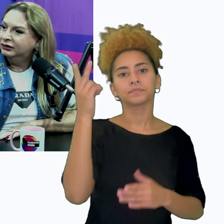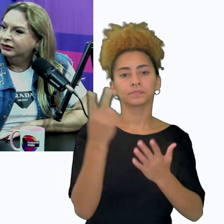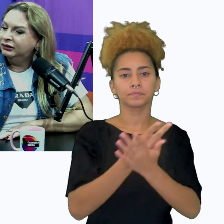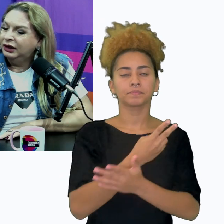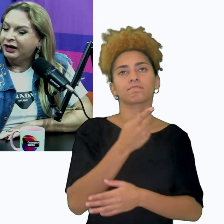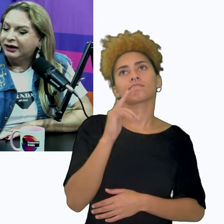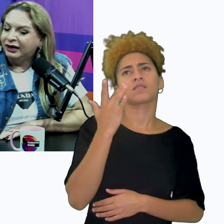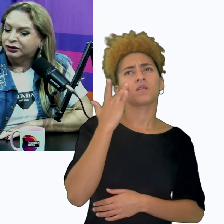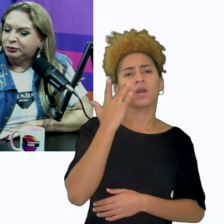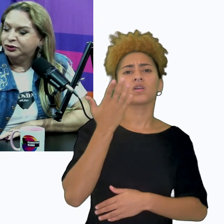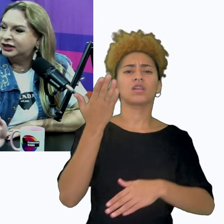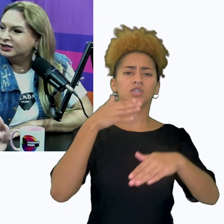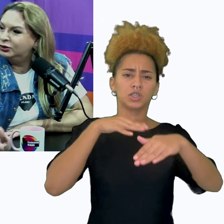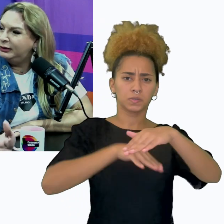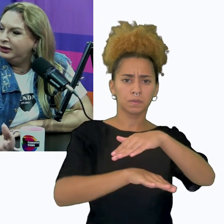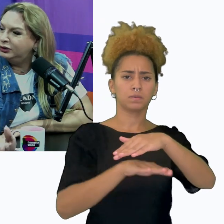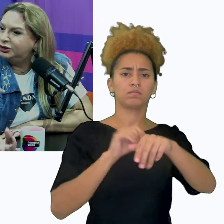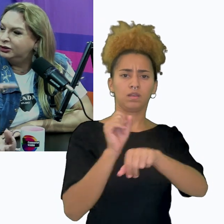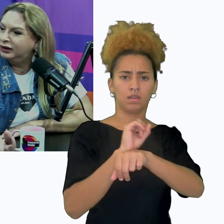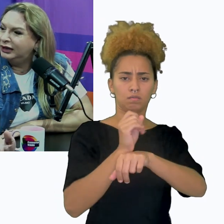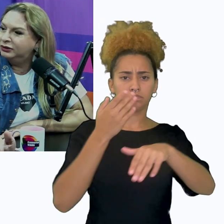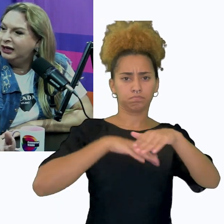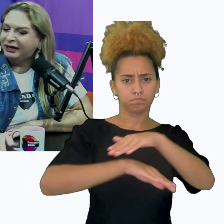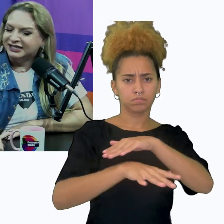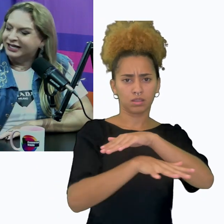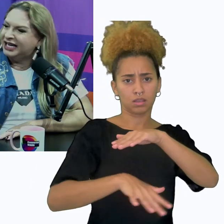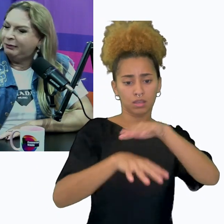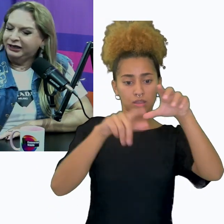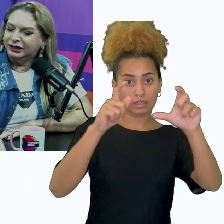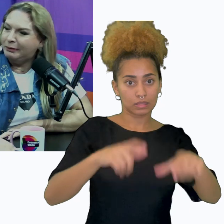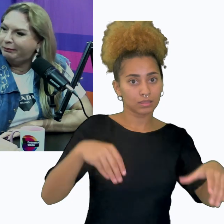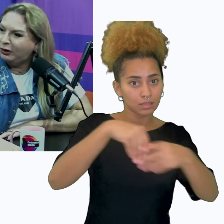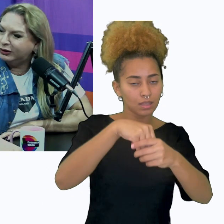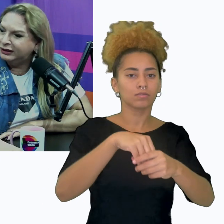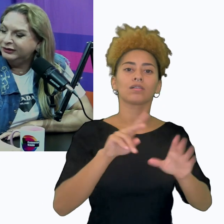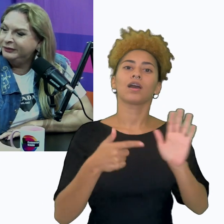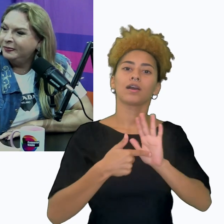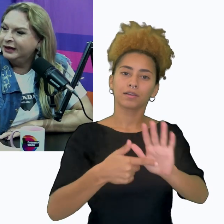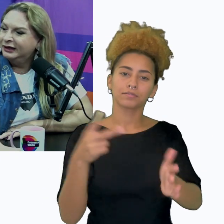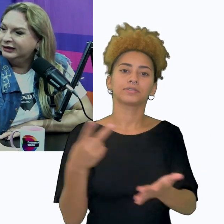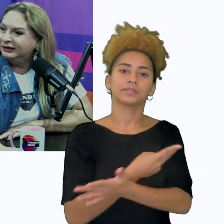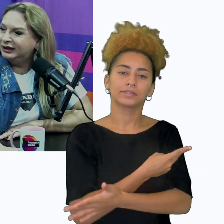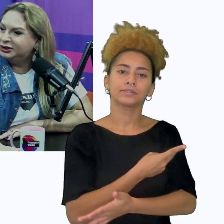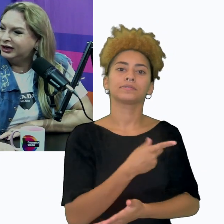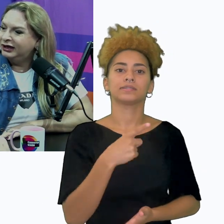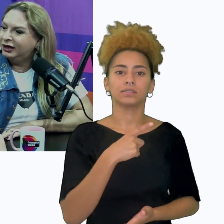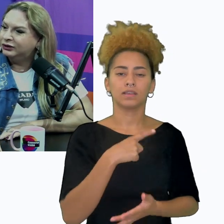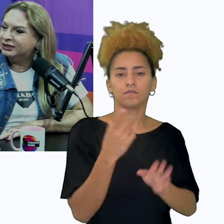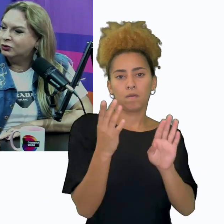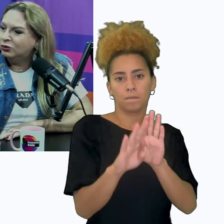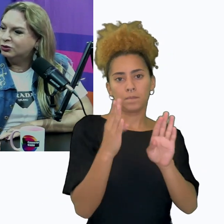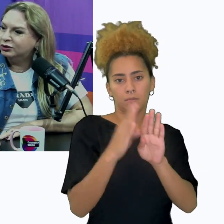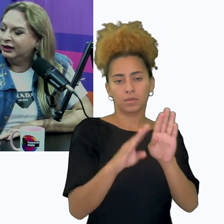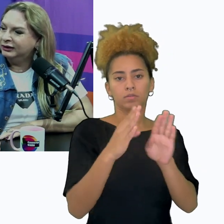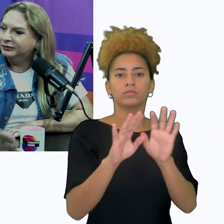lá. Era tipo no estacionamento. Ah, foi no Tinha do estacionamento, lado, foi, parece que assim, foi. abriram a porta Foi, abriram, foi exatamente. Foi isso mesmo que da aconteceu. Style, e aconteceu o